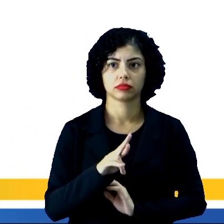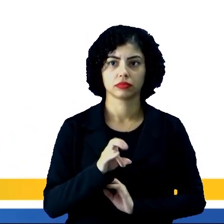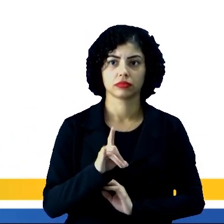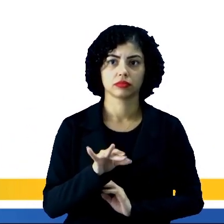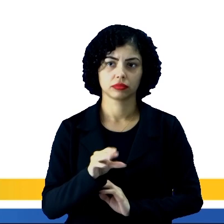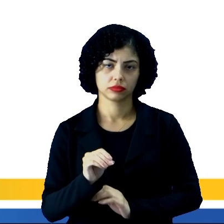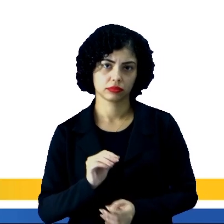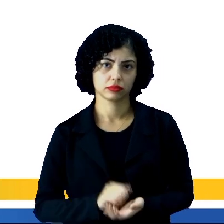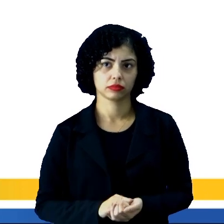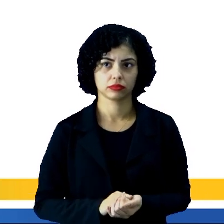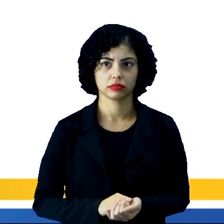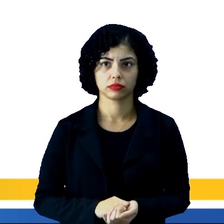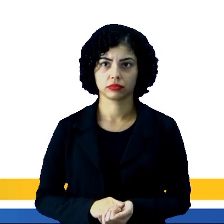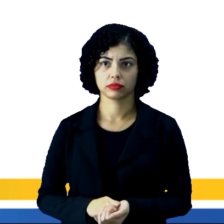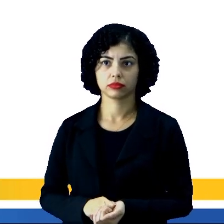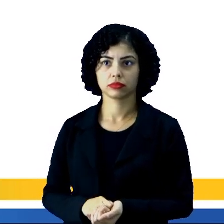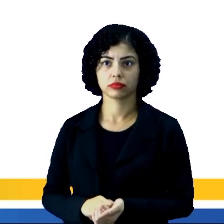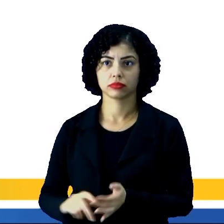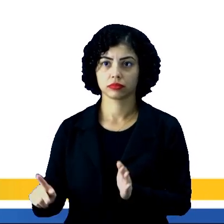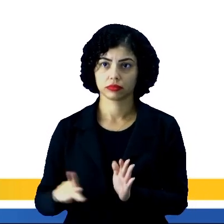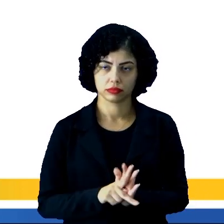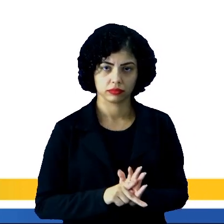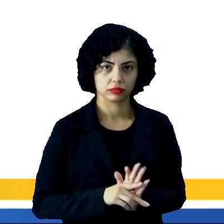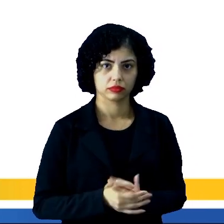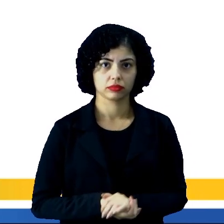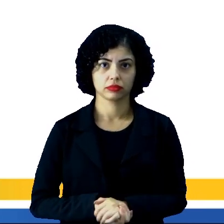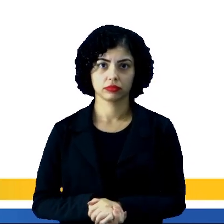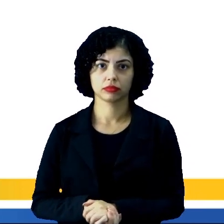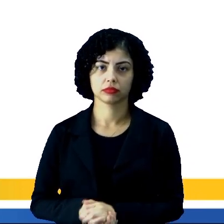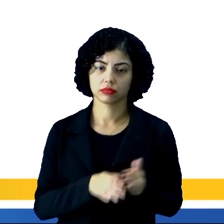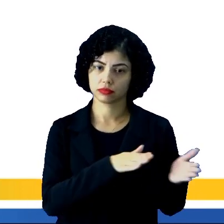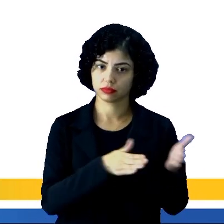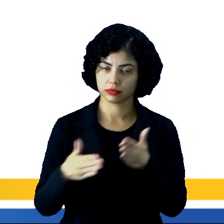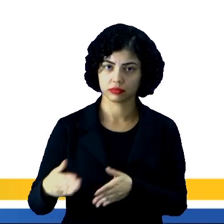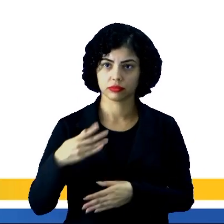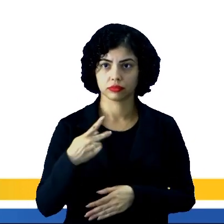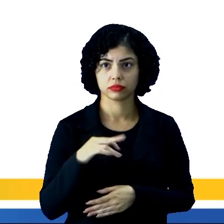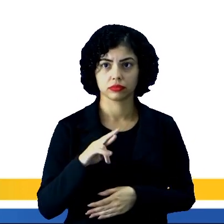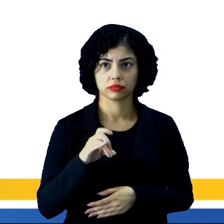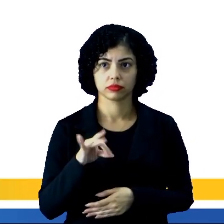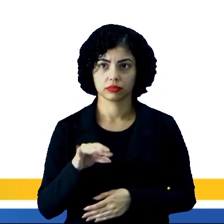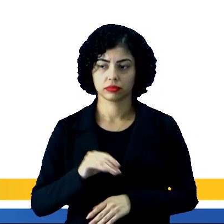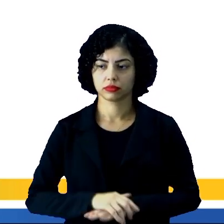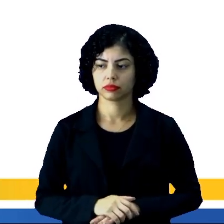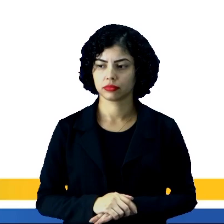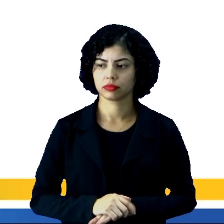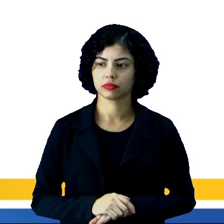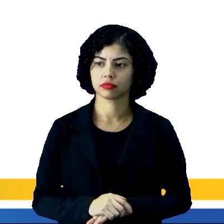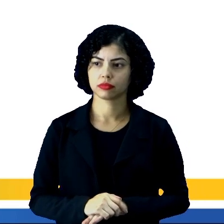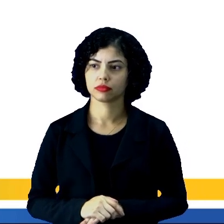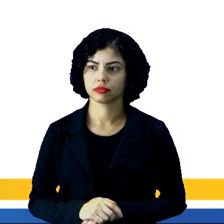onde eu fui é o núcleo verbal do predicado é onde faz parte também do predicado